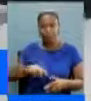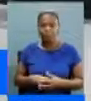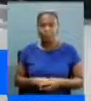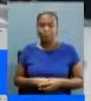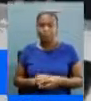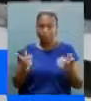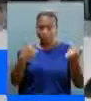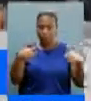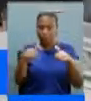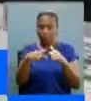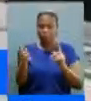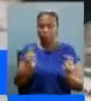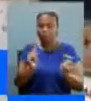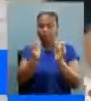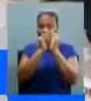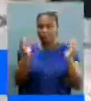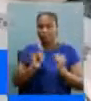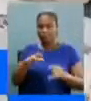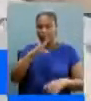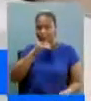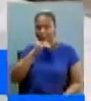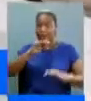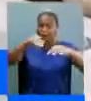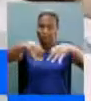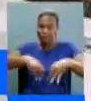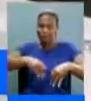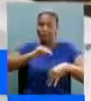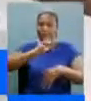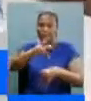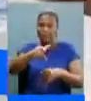A reunião da Organização Internacional da Polícia termina amanhã na praia.